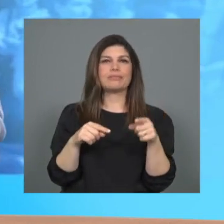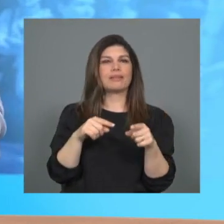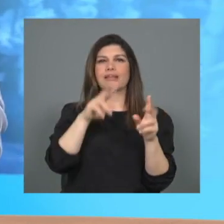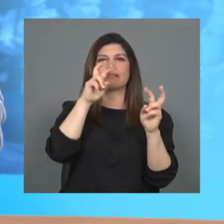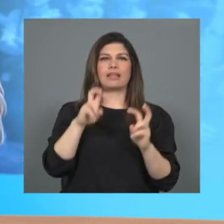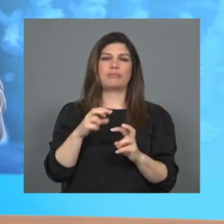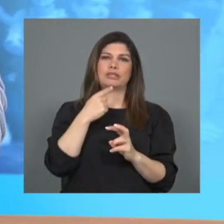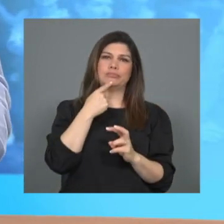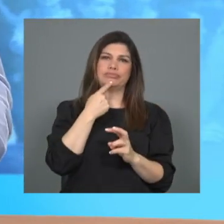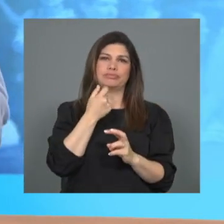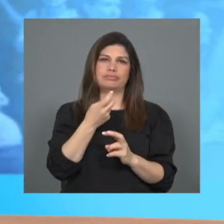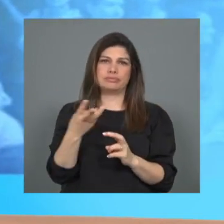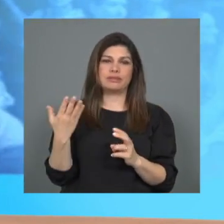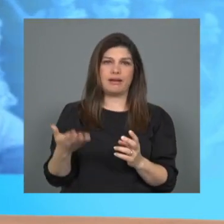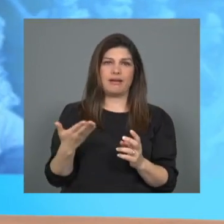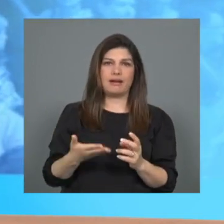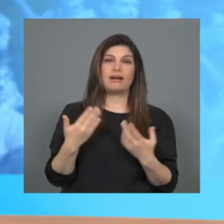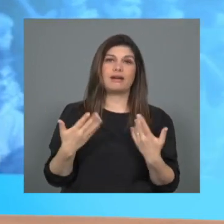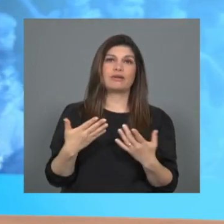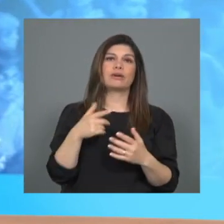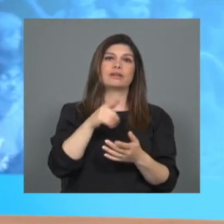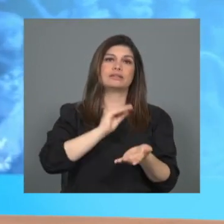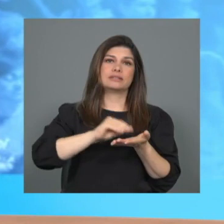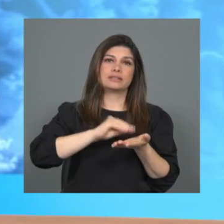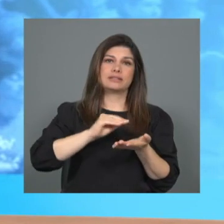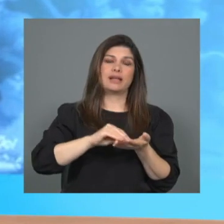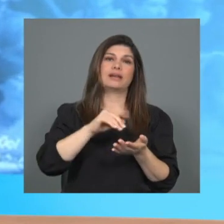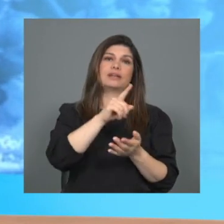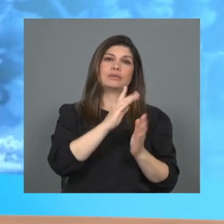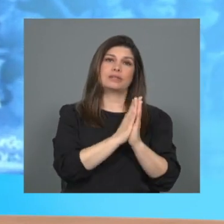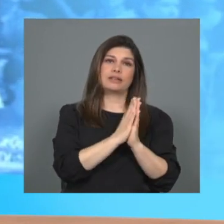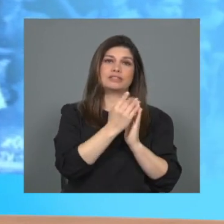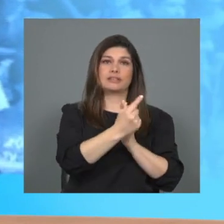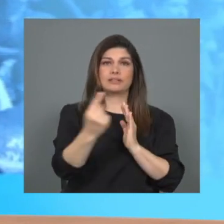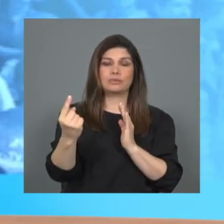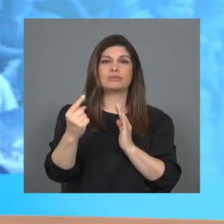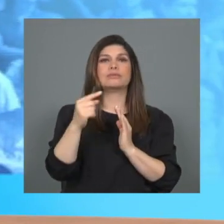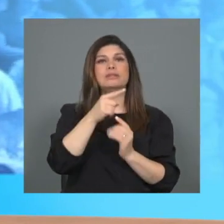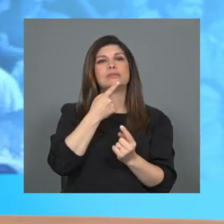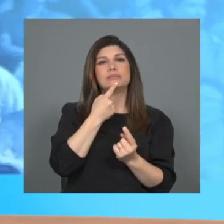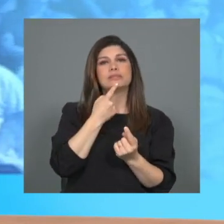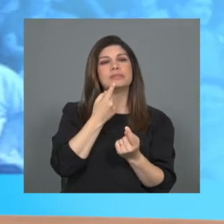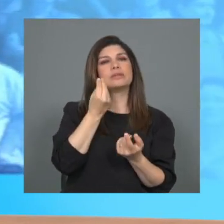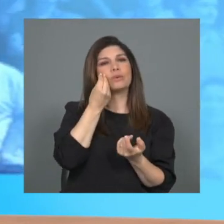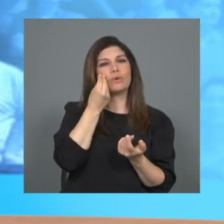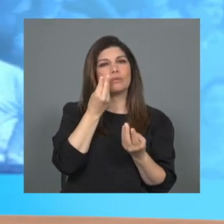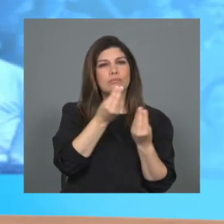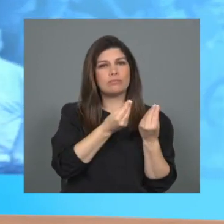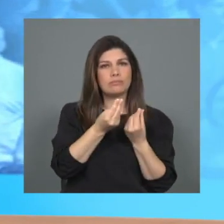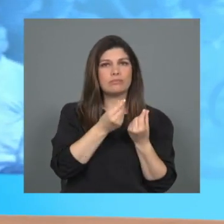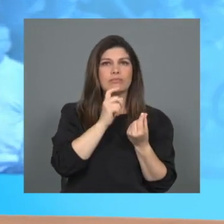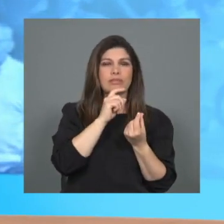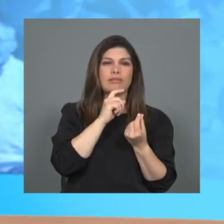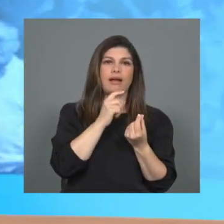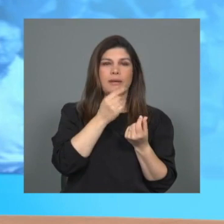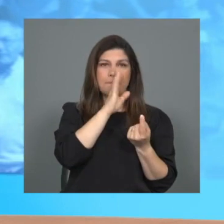matéria. Cabe agora aos secretariados diocesanos e ao Departamento Nacional da Pastoral Familiar perceberem de que forma é que se consegue dinamizar um pouco